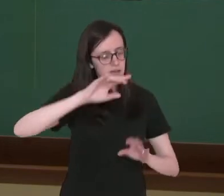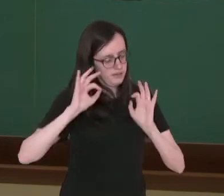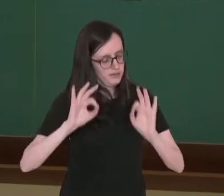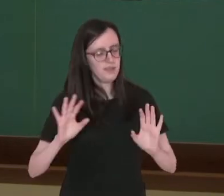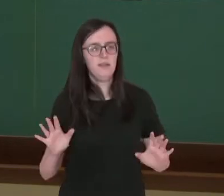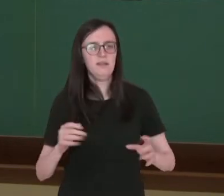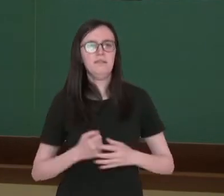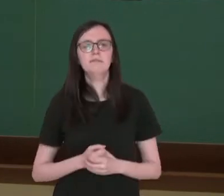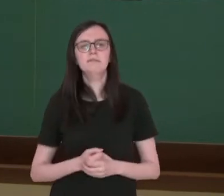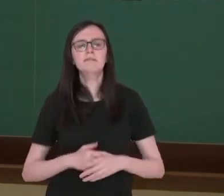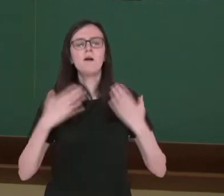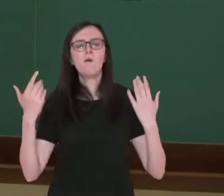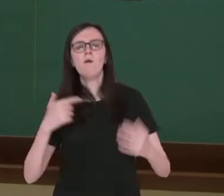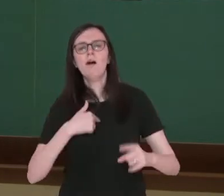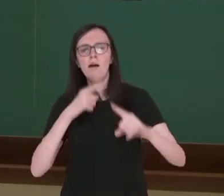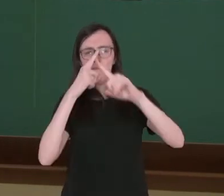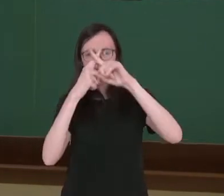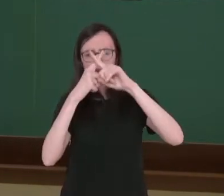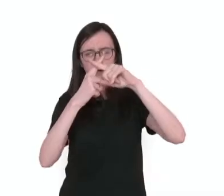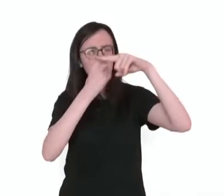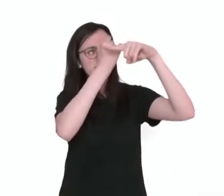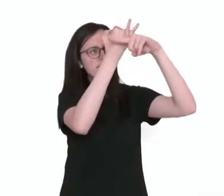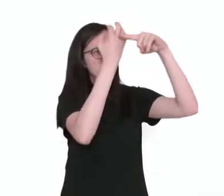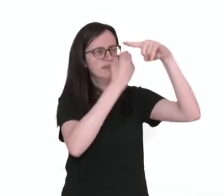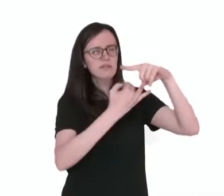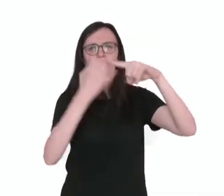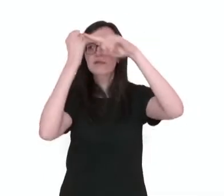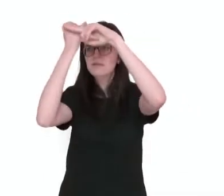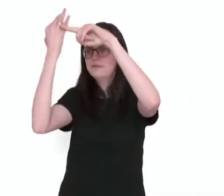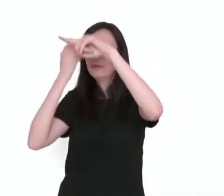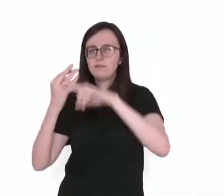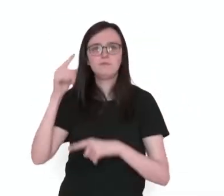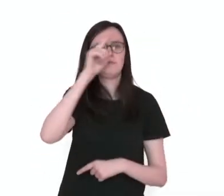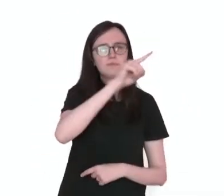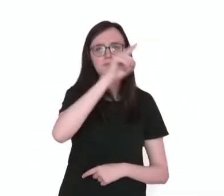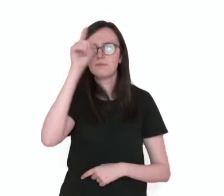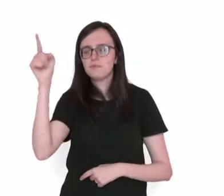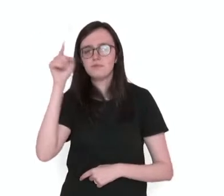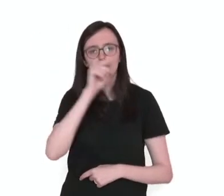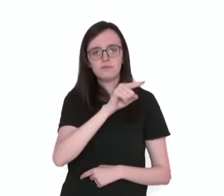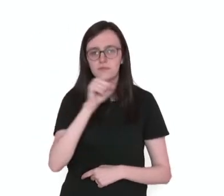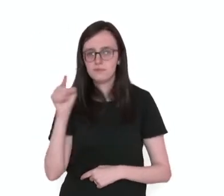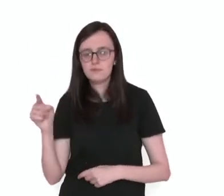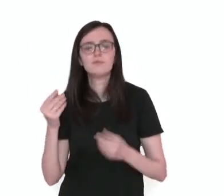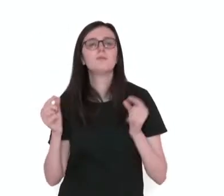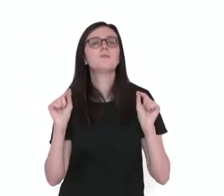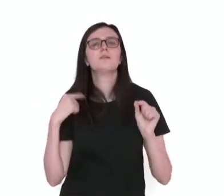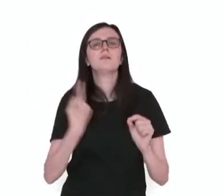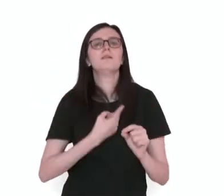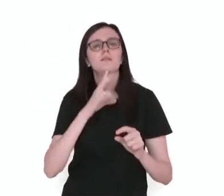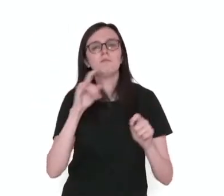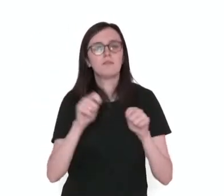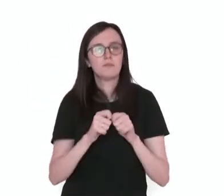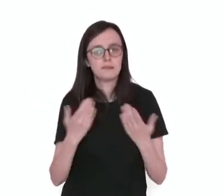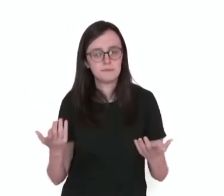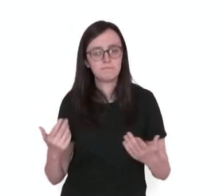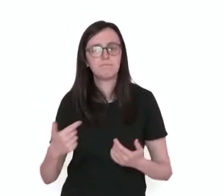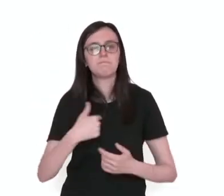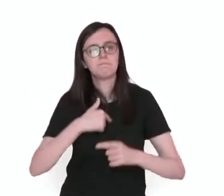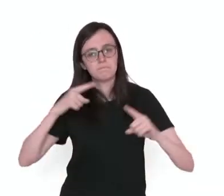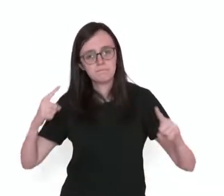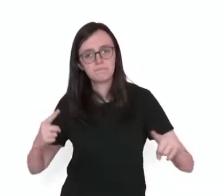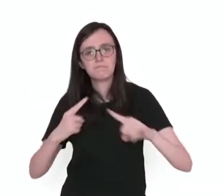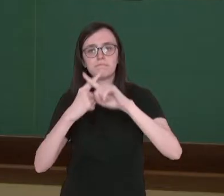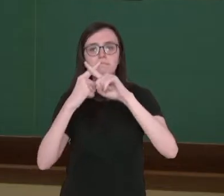todas. Quando eu vou multiplicar dois números racionais, como está aqui, gente, o que eu vou fazer? Eu vou multiplicar